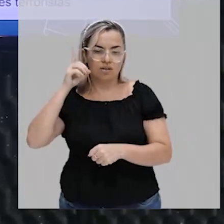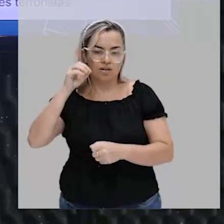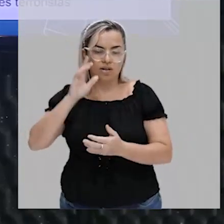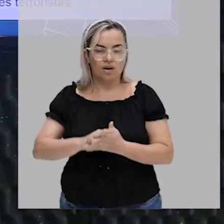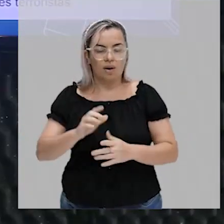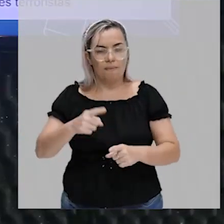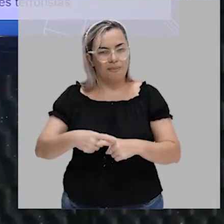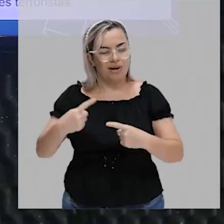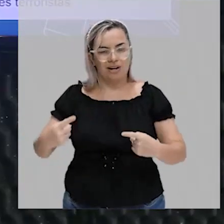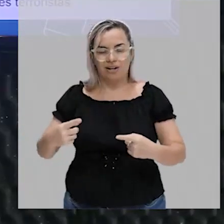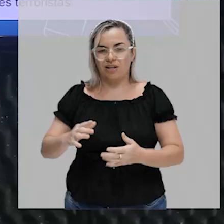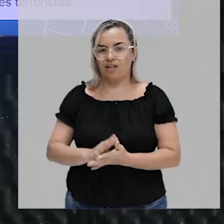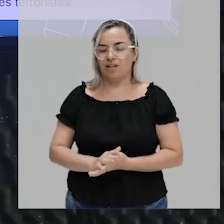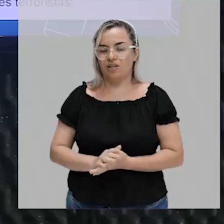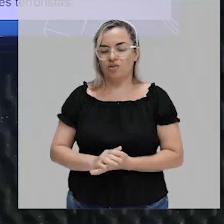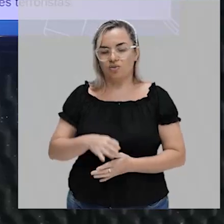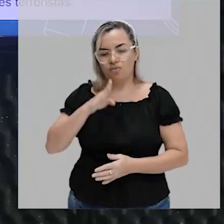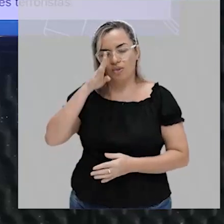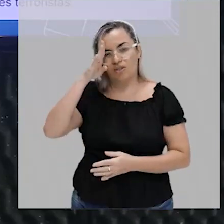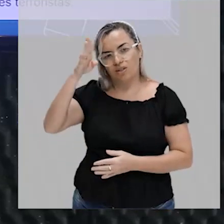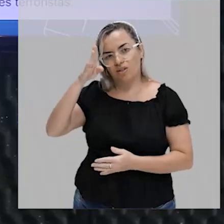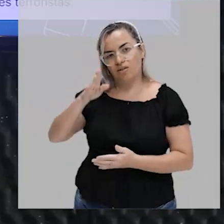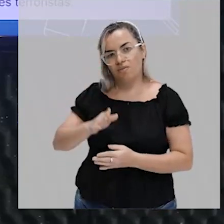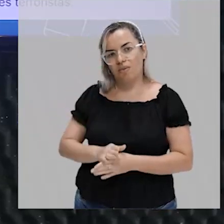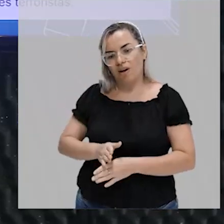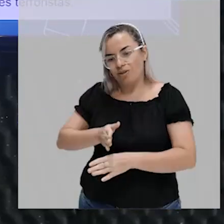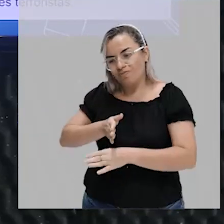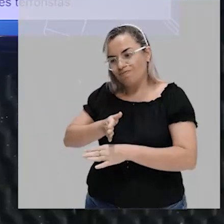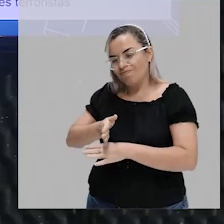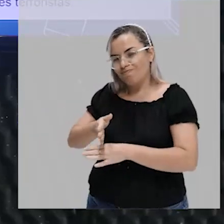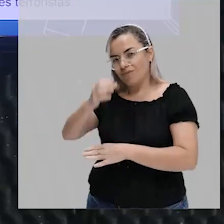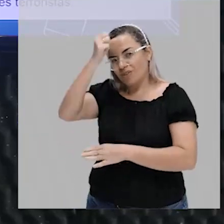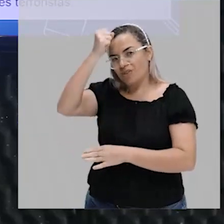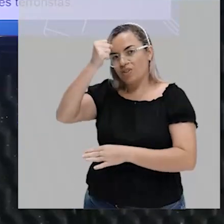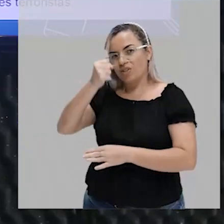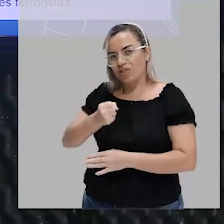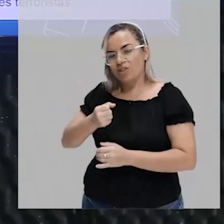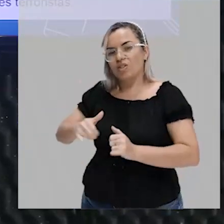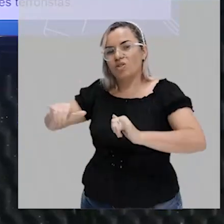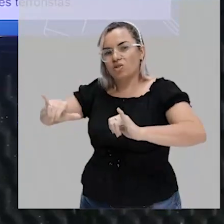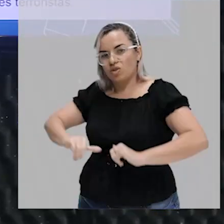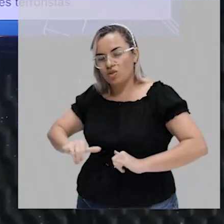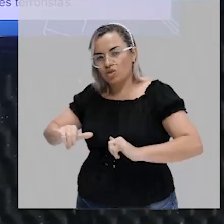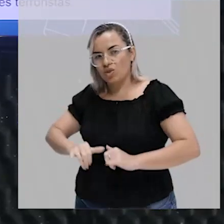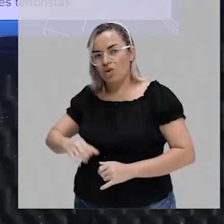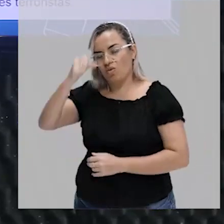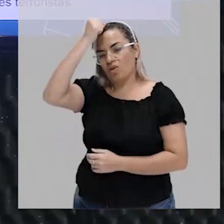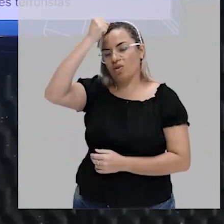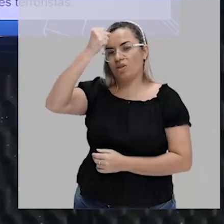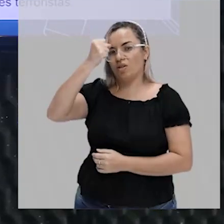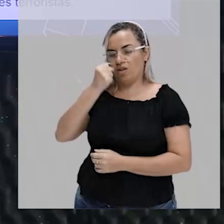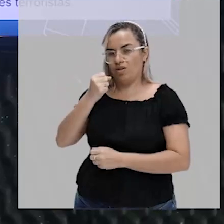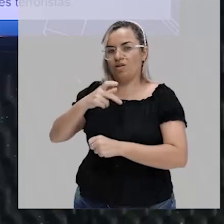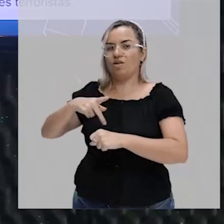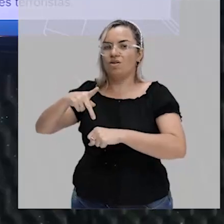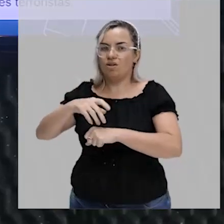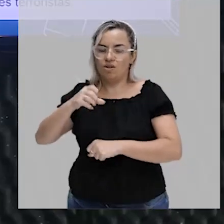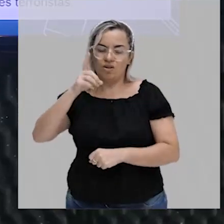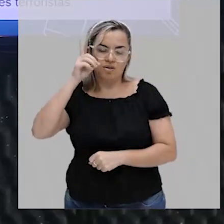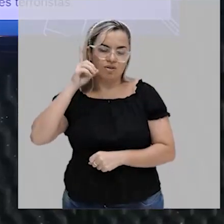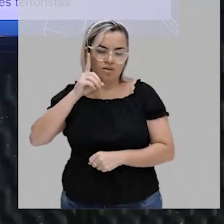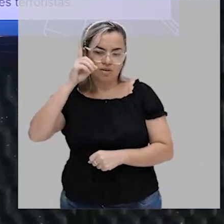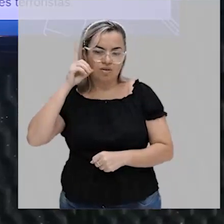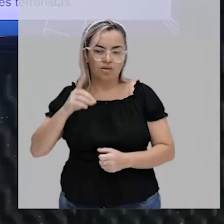de terrorismo, a gente não pode deixar de falar do evento marcante, né? Podemos dizer que este evento, ele marcou o